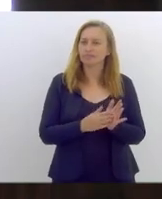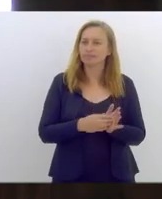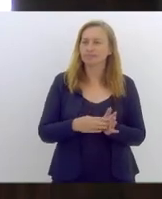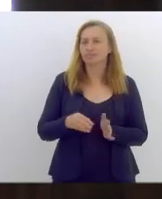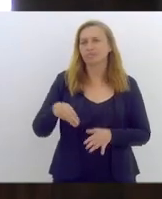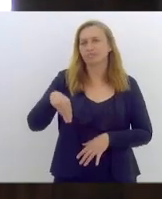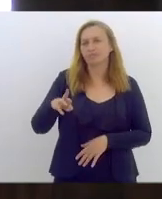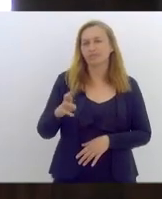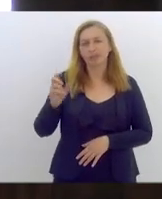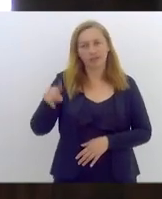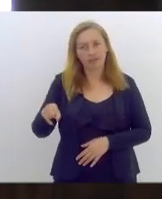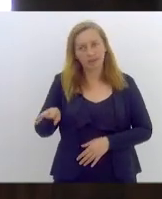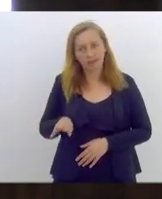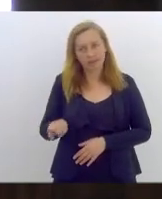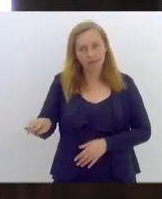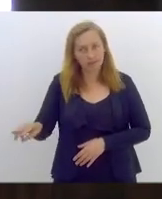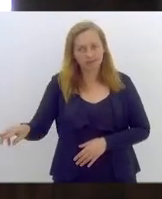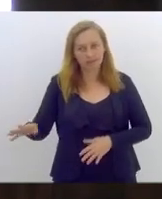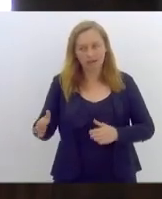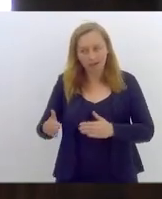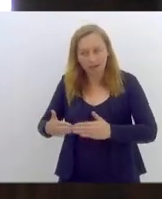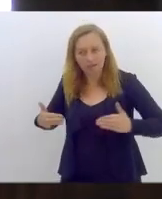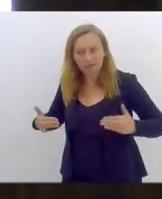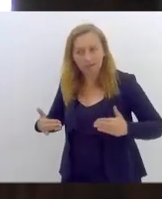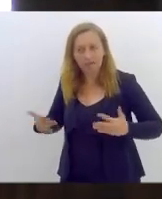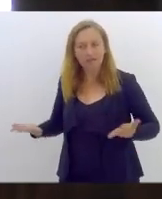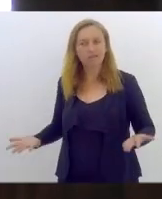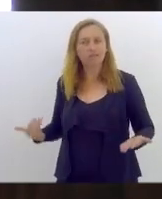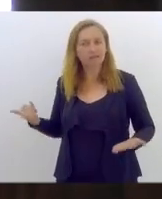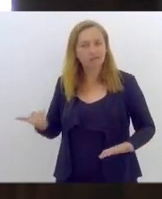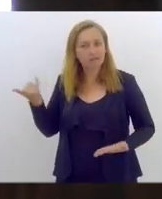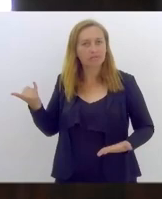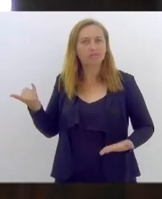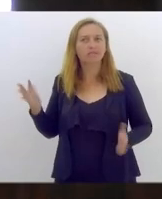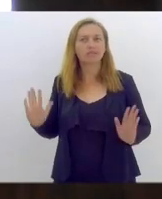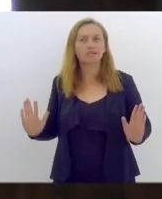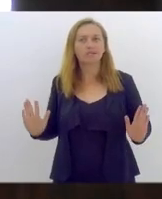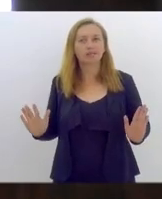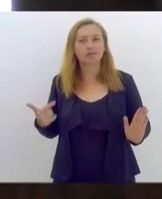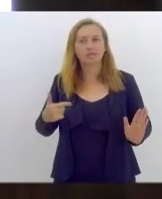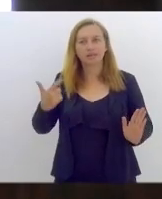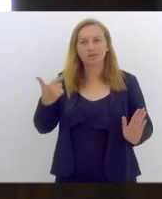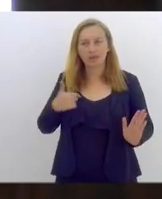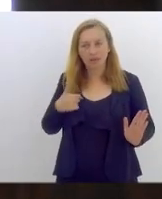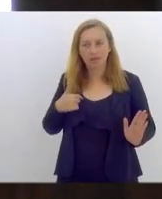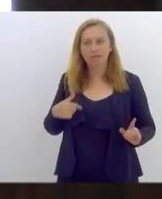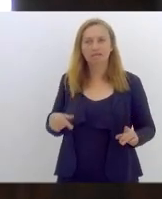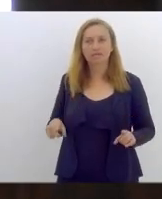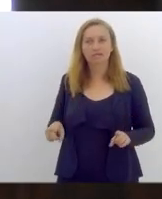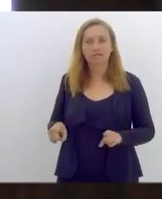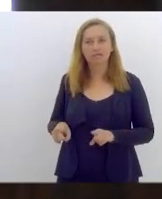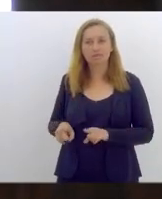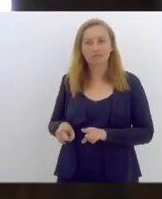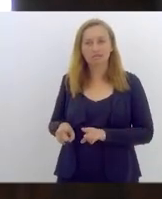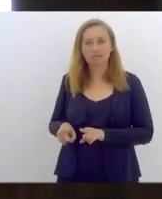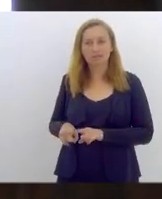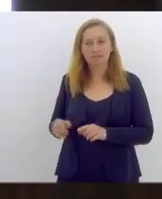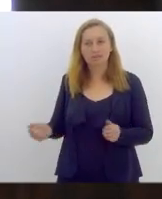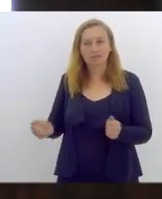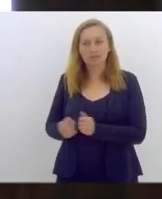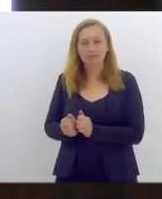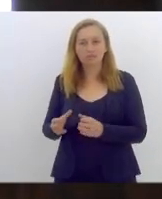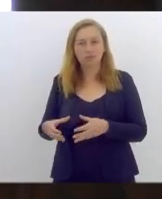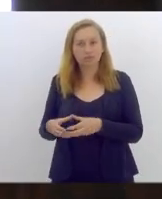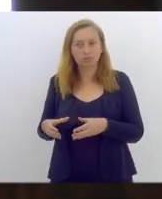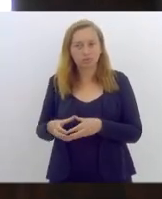que, dá licença, parte aqui, uma parte importante, eu sou a porta estandarte do bloco.